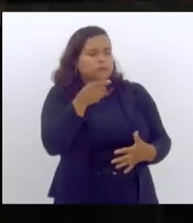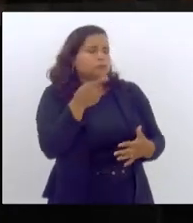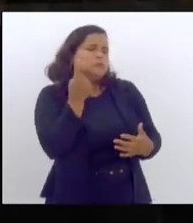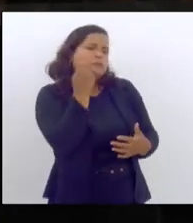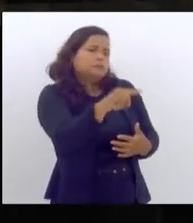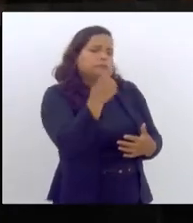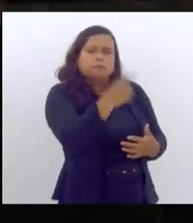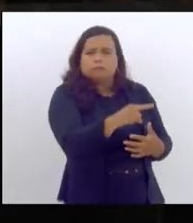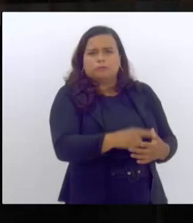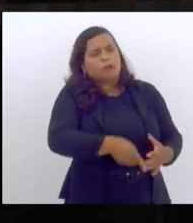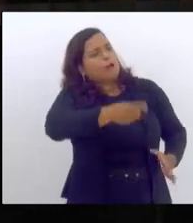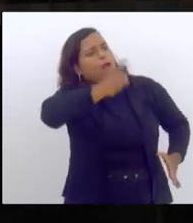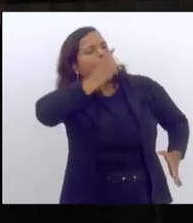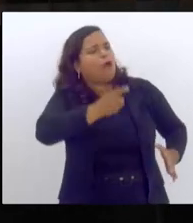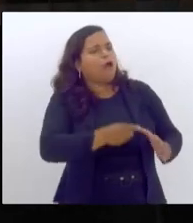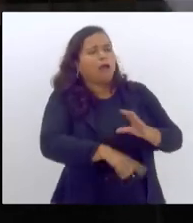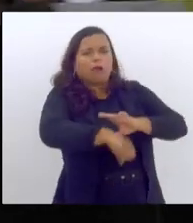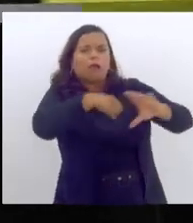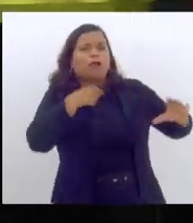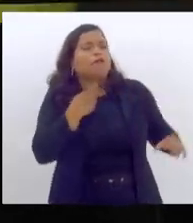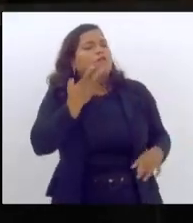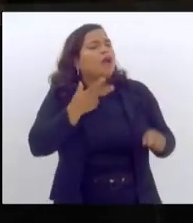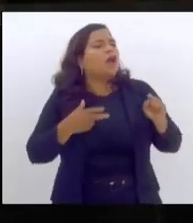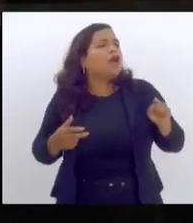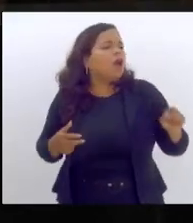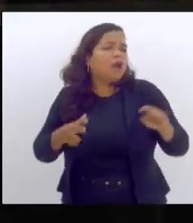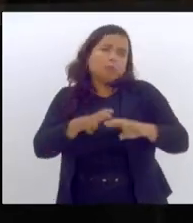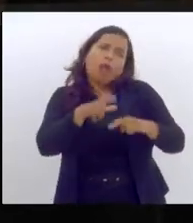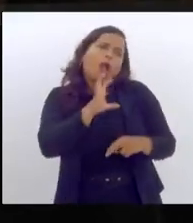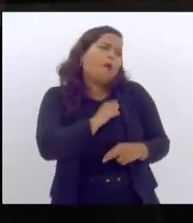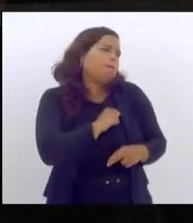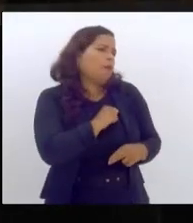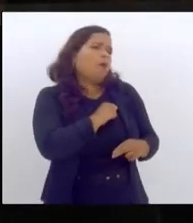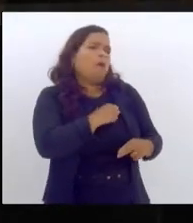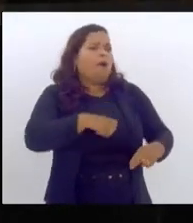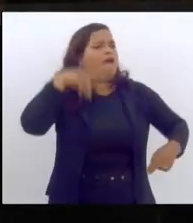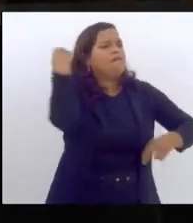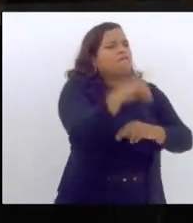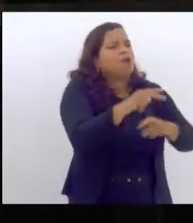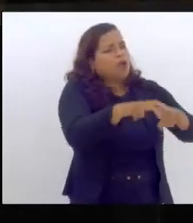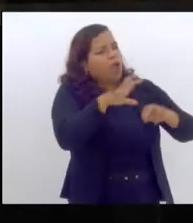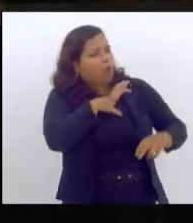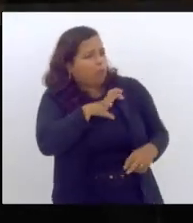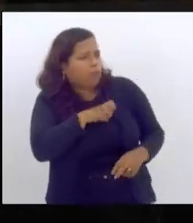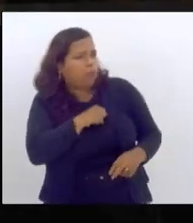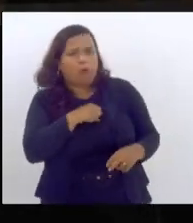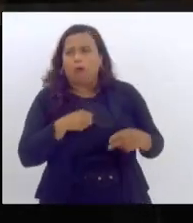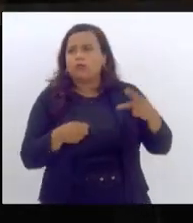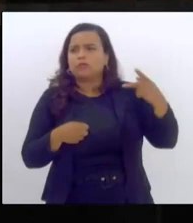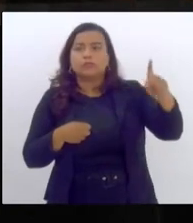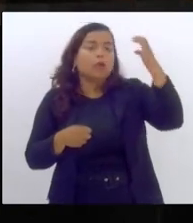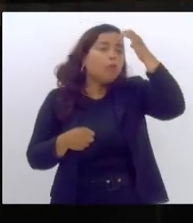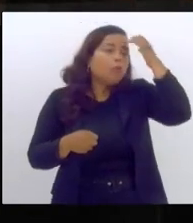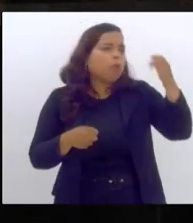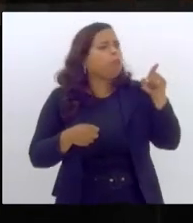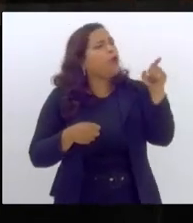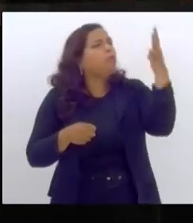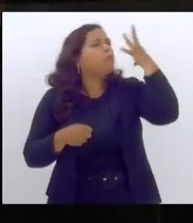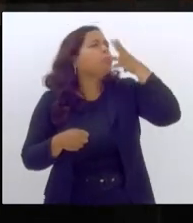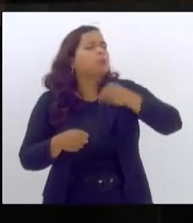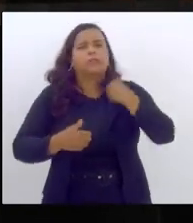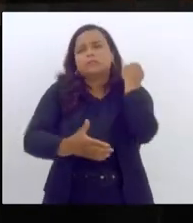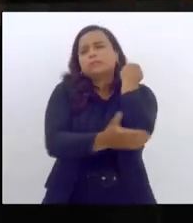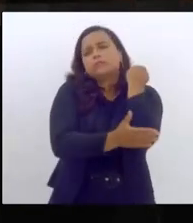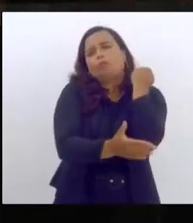o seu violentador vai dizer que é por causa do amor, vai dizer que a culpa é dela, porque tem ciúme dela, porque ela é muito